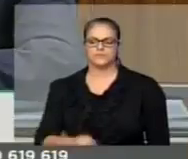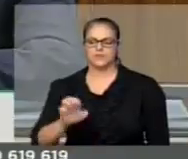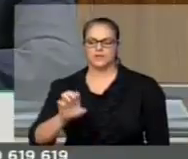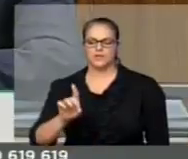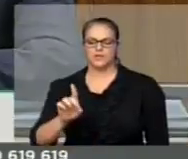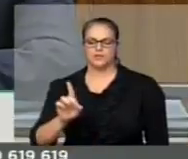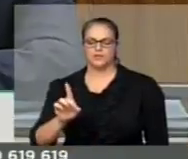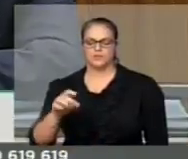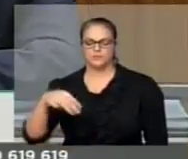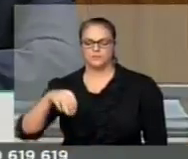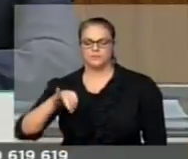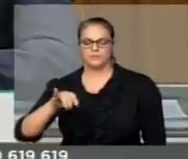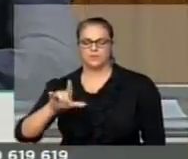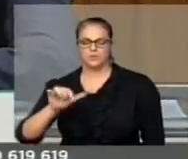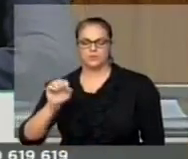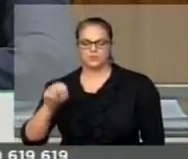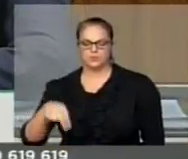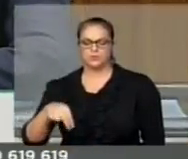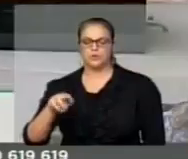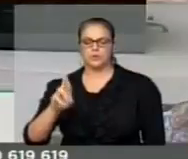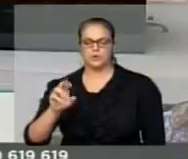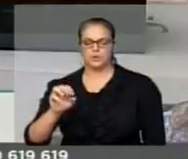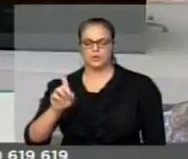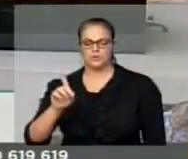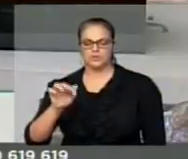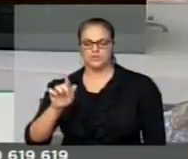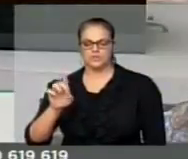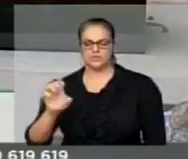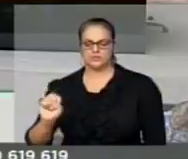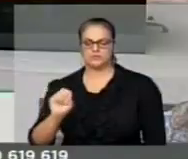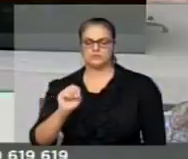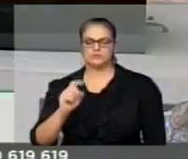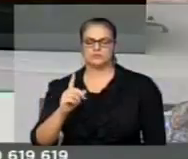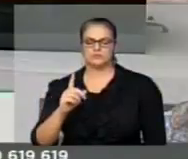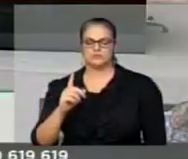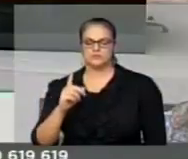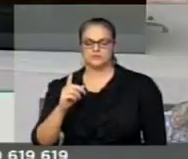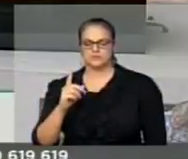Edmilson Rodrigues, PSOL do Pará. Vossa Excelência tem um minuto.